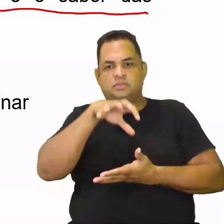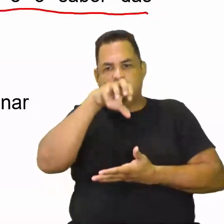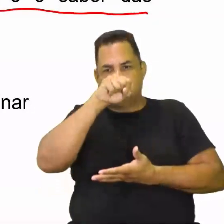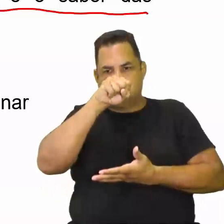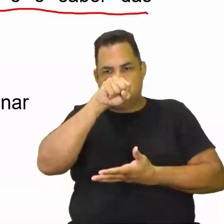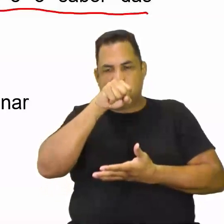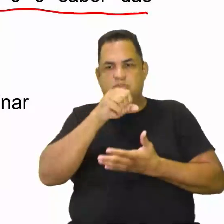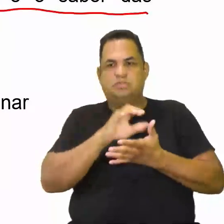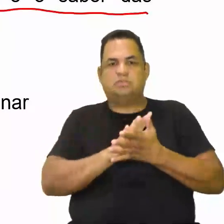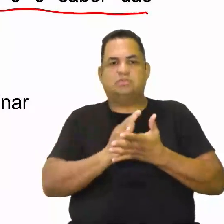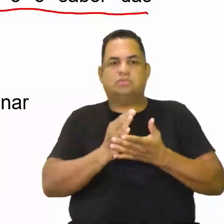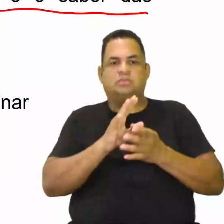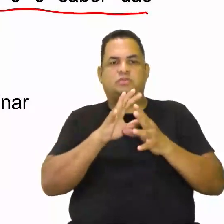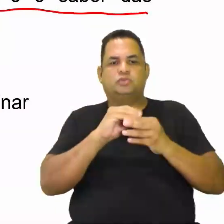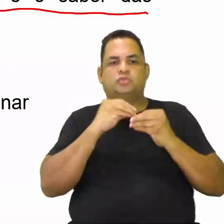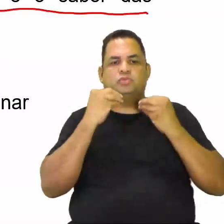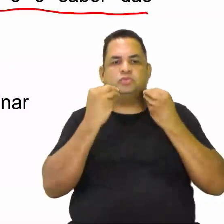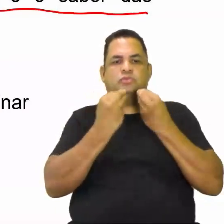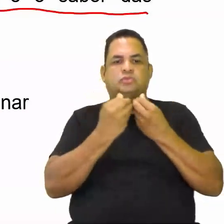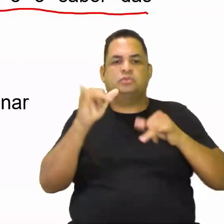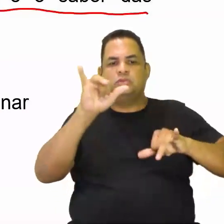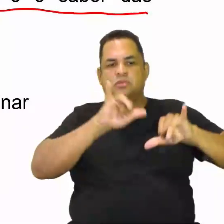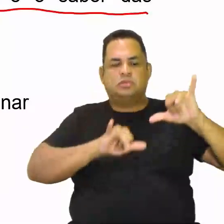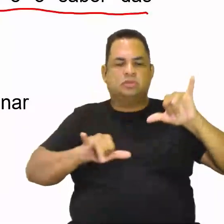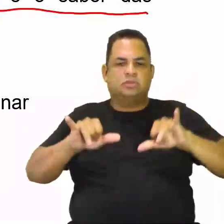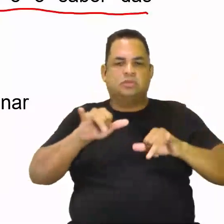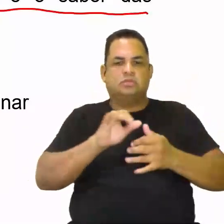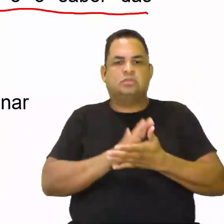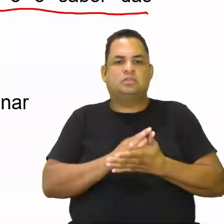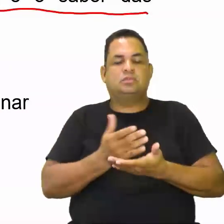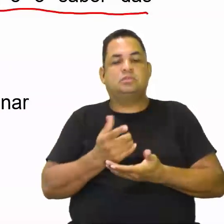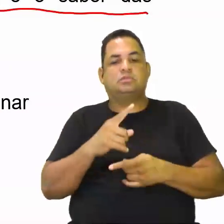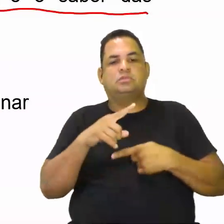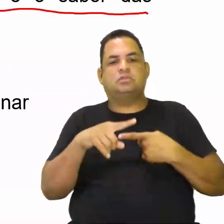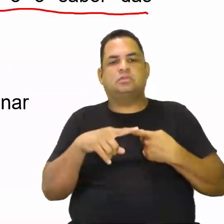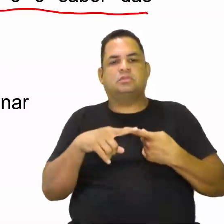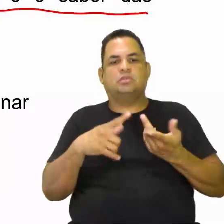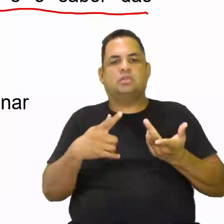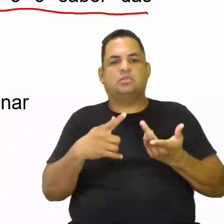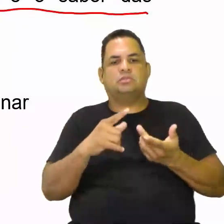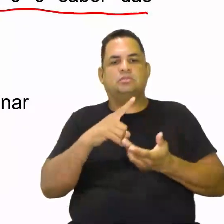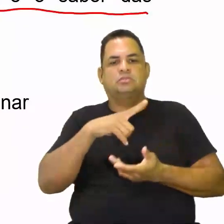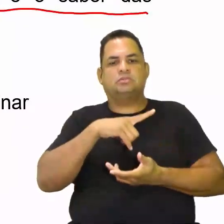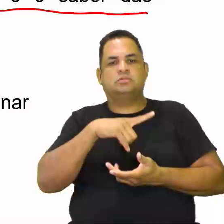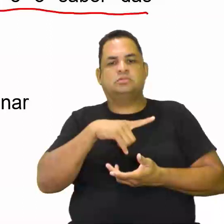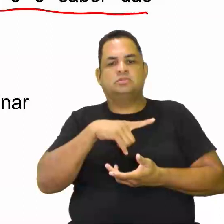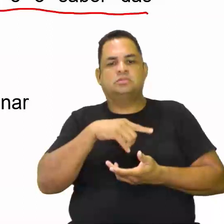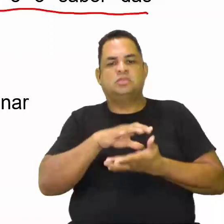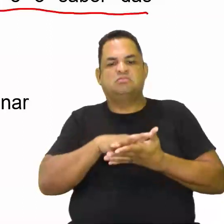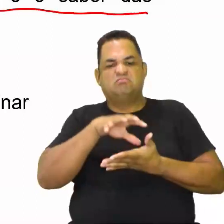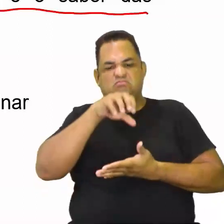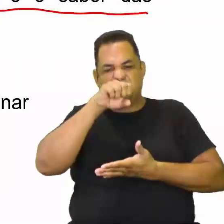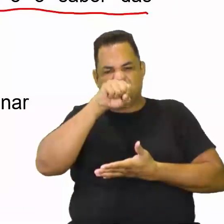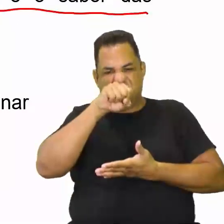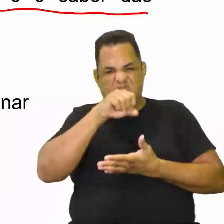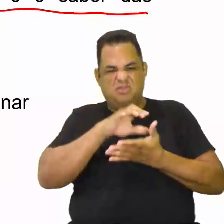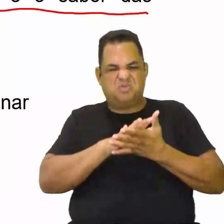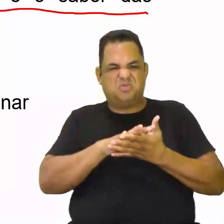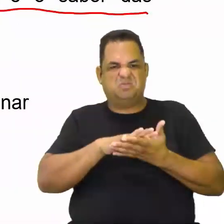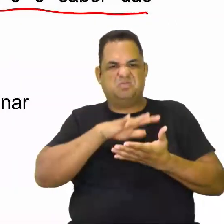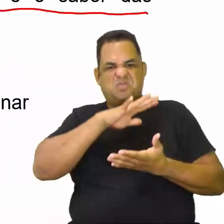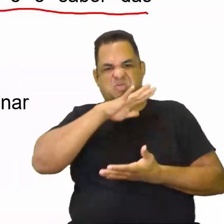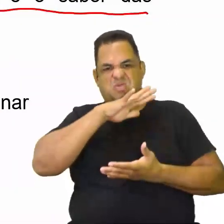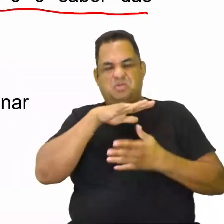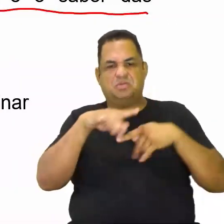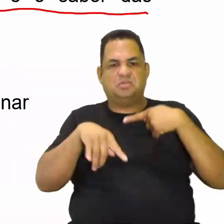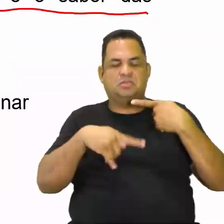Porque anteriormente você utilizou sulfato de alumínio, de repente essa água tem um odor desagradável. E o carvão